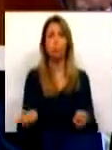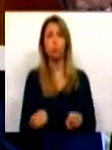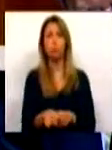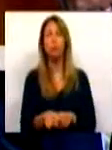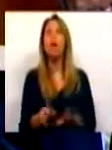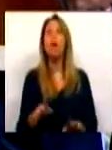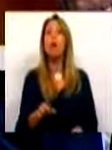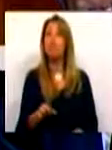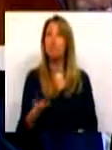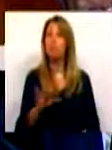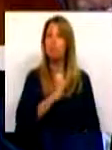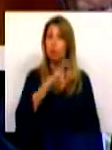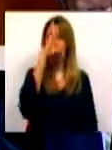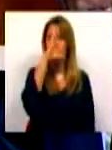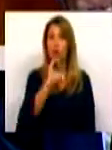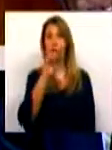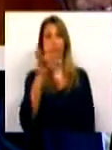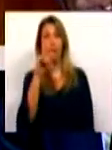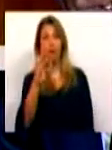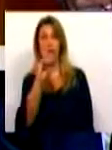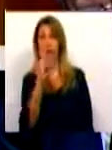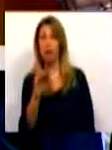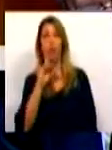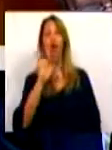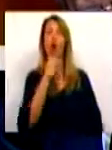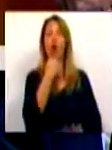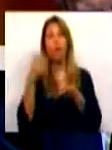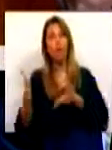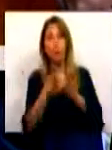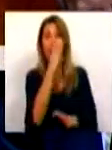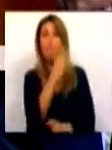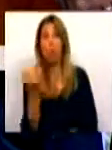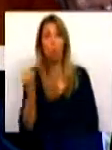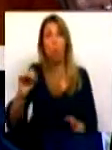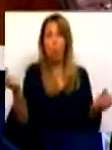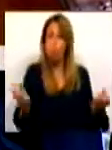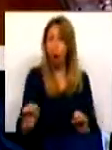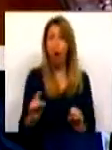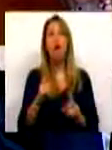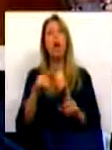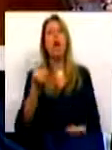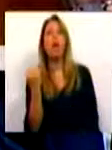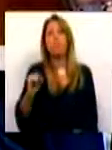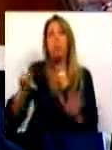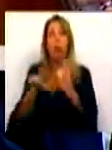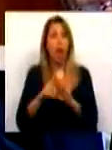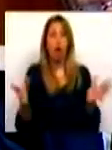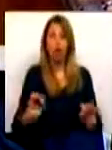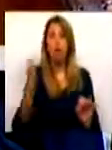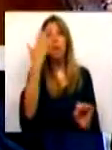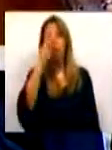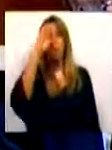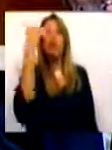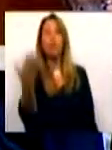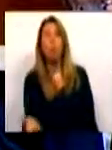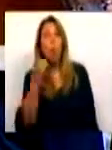O senhor ministro Vieira da Silva não violou o Código de Conduta, o senhor ministro Vieira da Silva não violou a lei. Se Vossa Excelência tem conhecimento de algum facto que